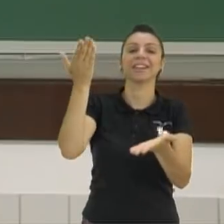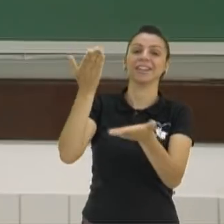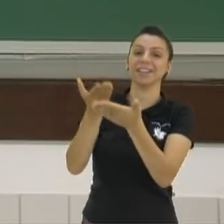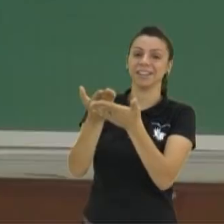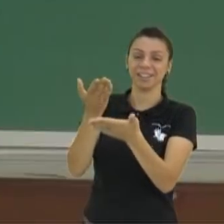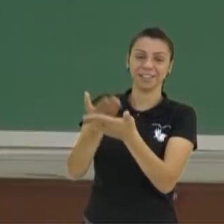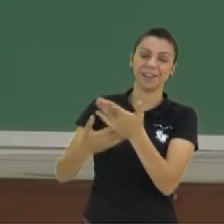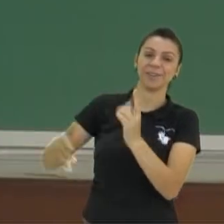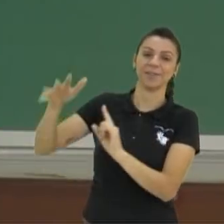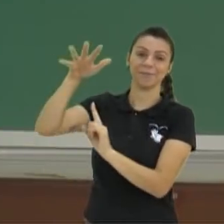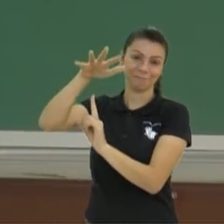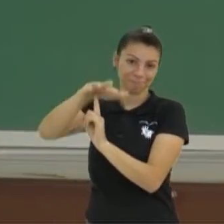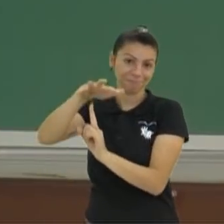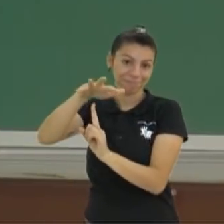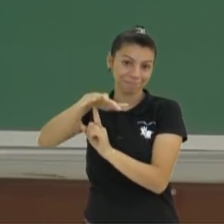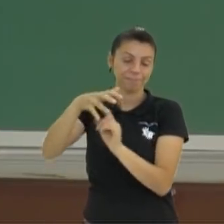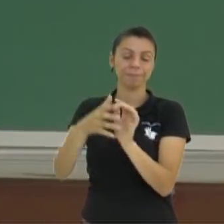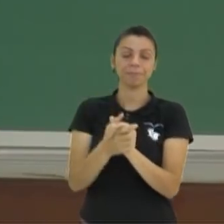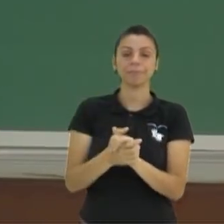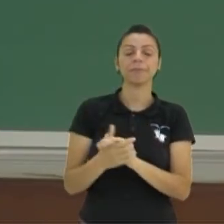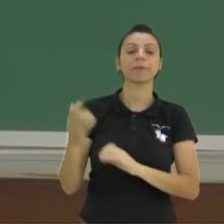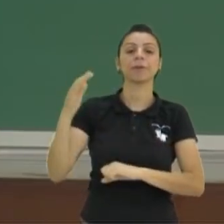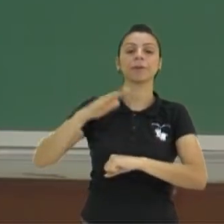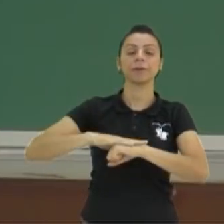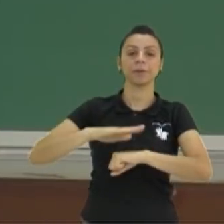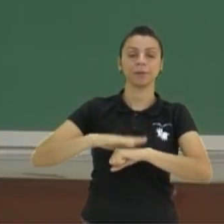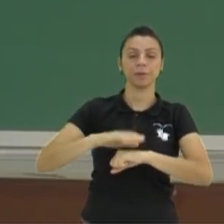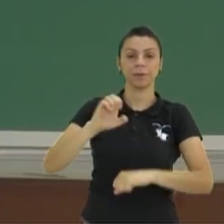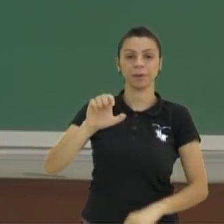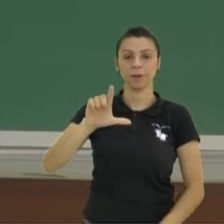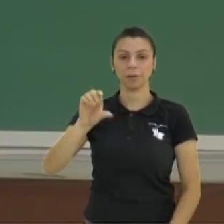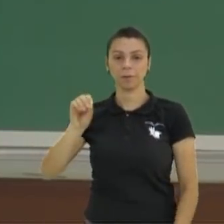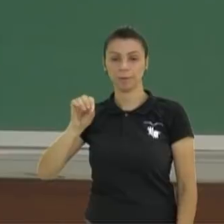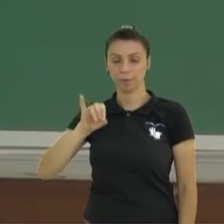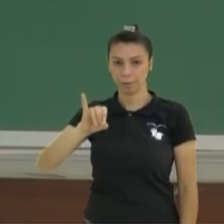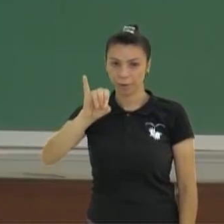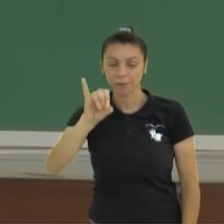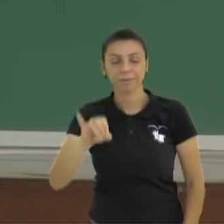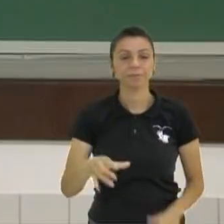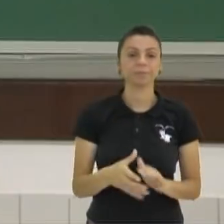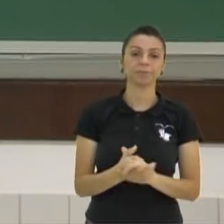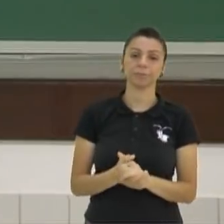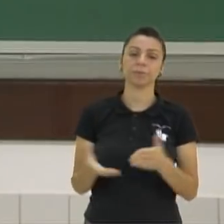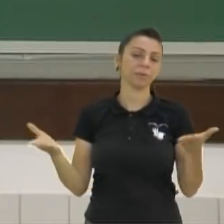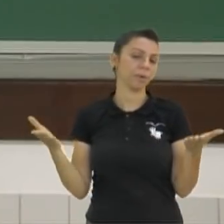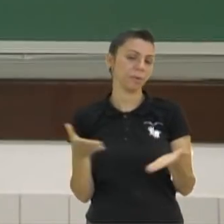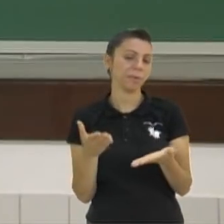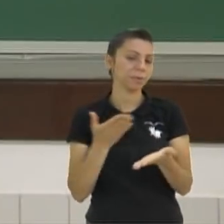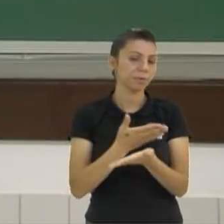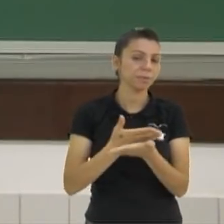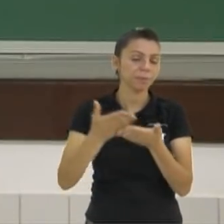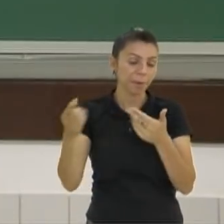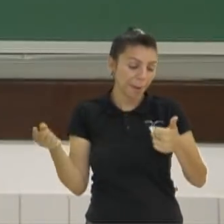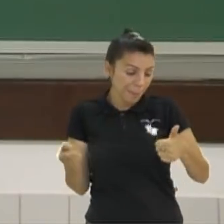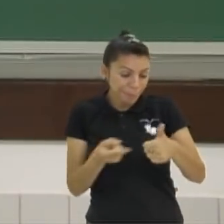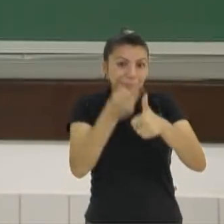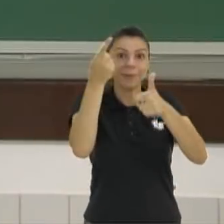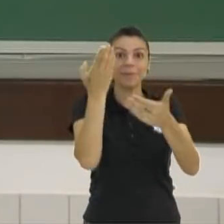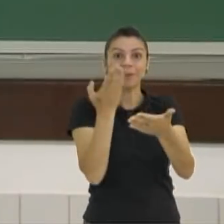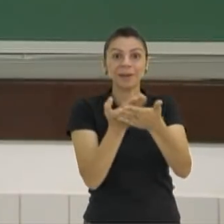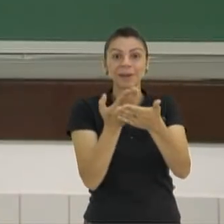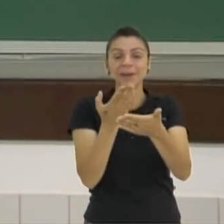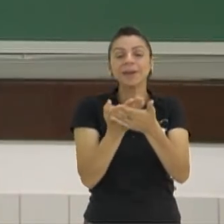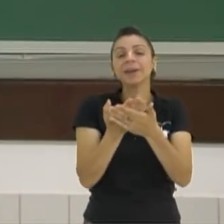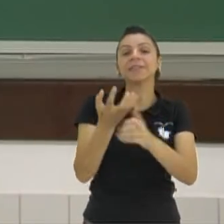Aula Paraná. Eu sou o professor Eloy Corrêa e hoje começamos a primeira aula de